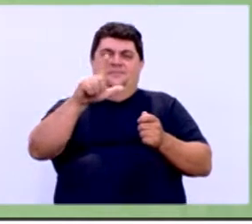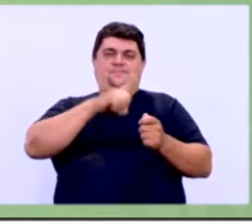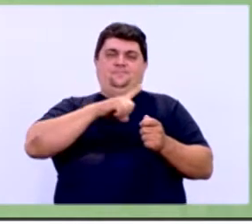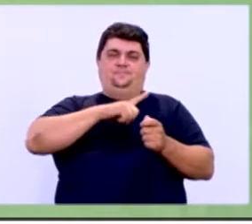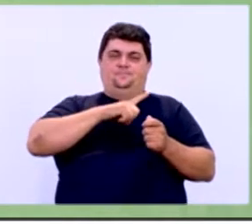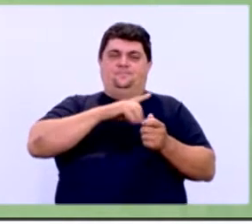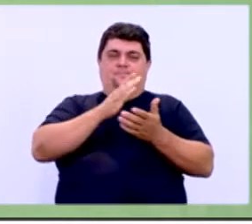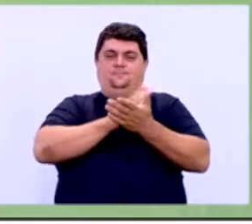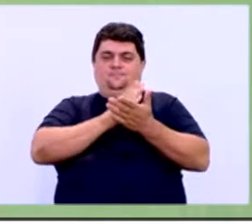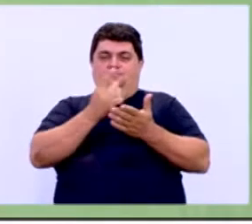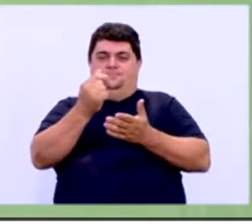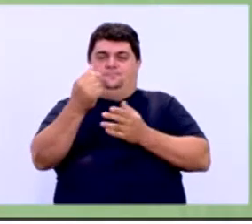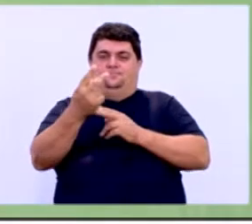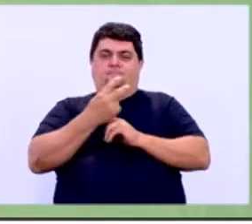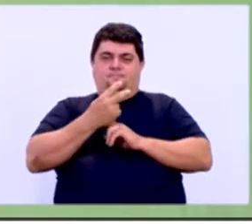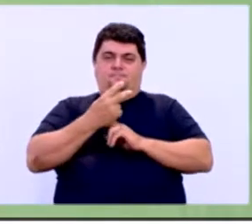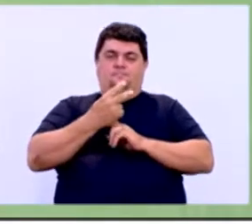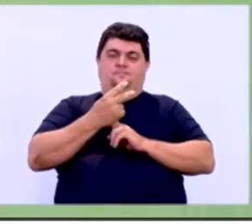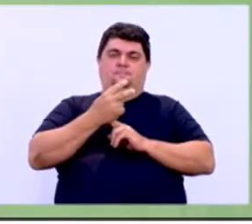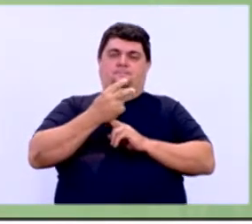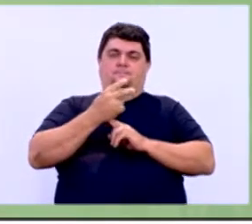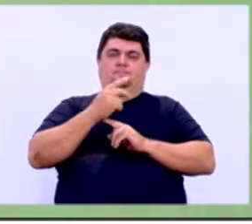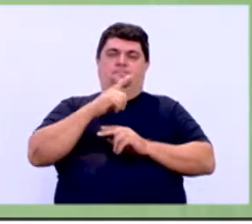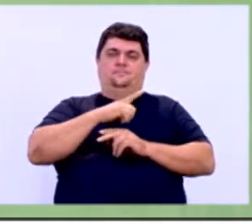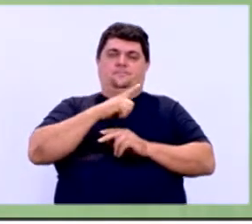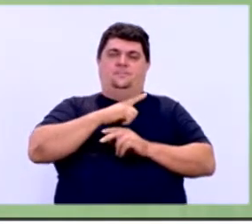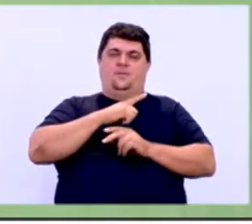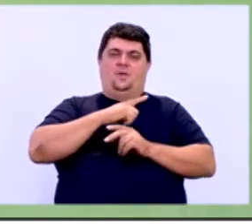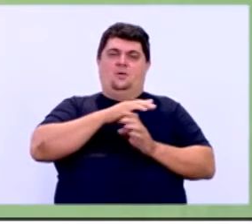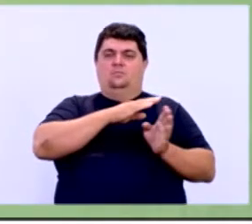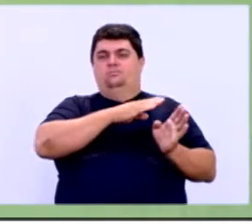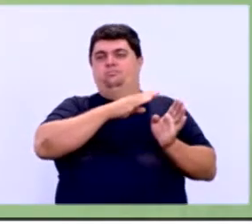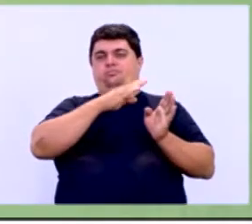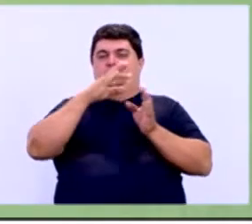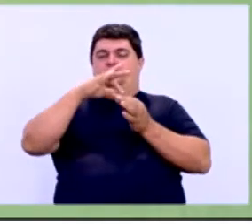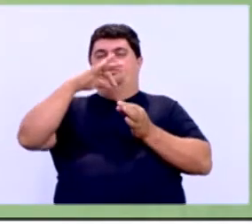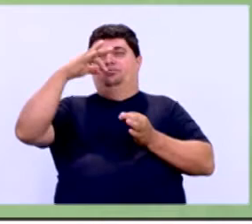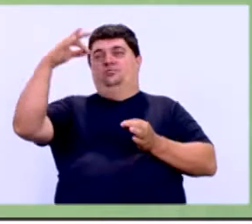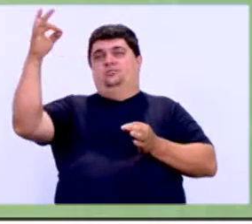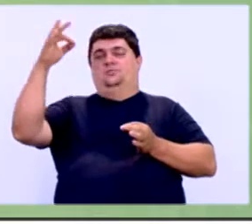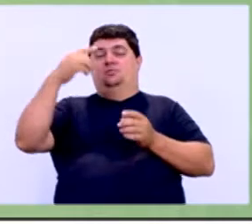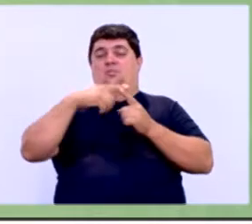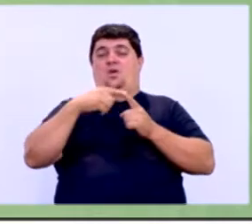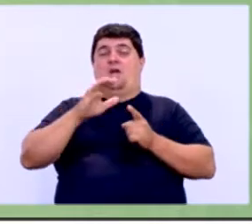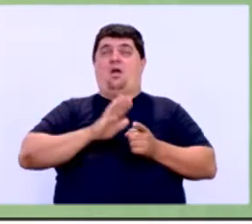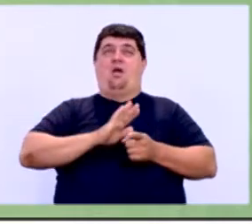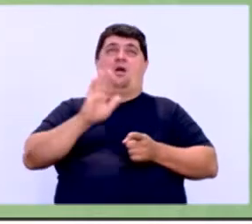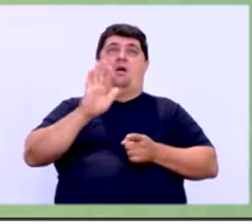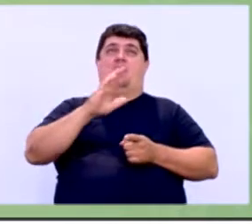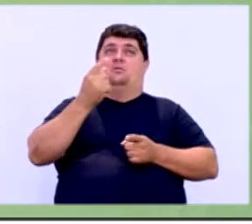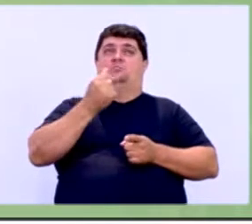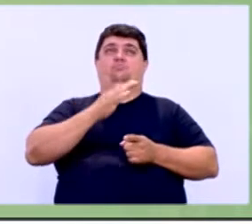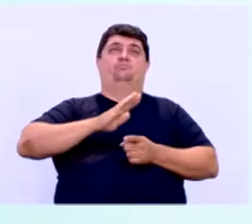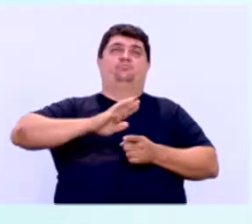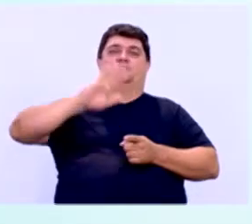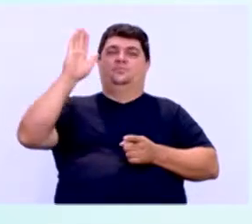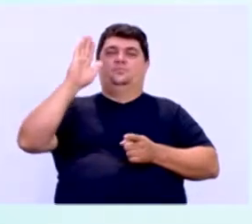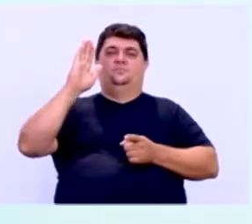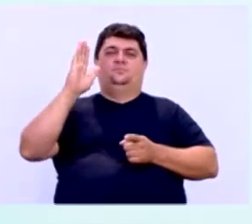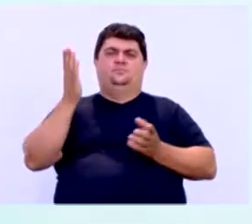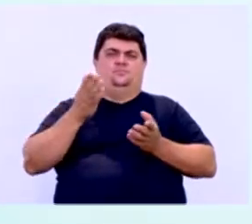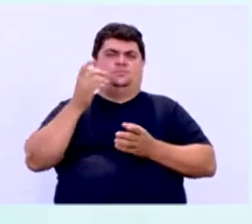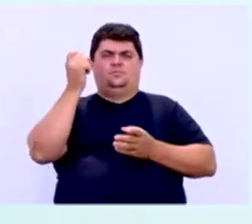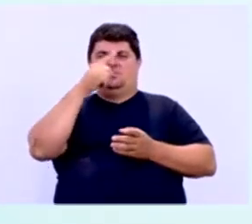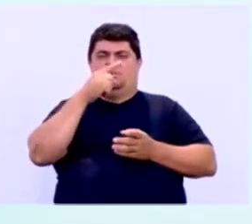financiamentos obtidos pela organização, né, a longo prazo, porque são caros. Então, dificilmente hoje uma